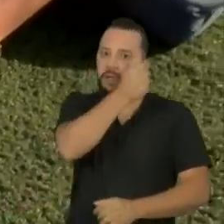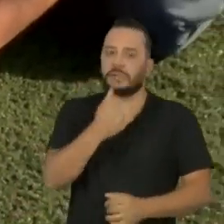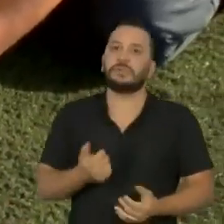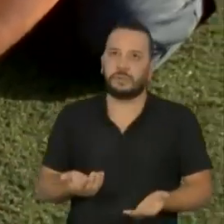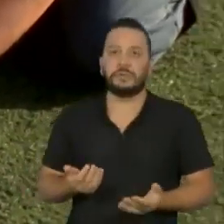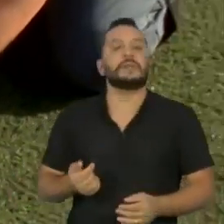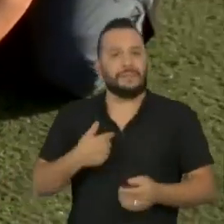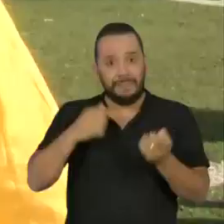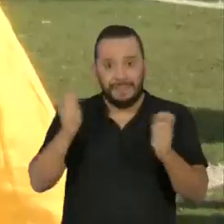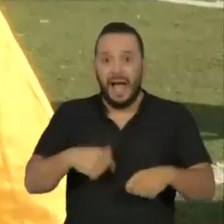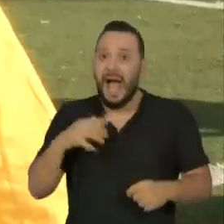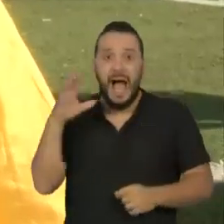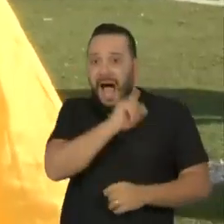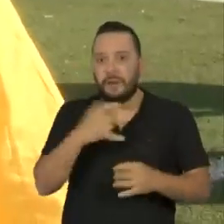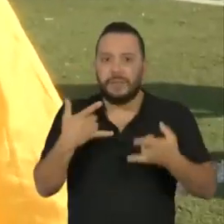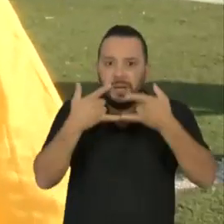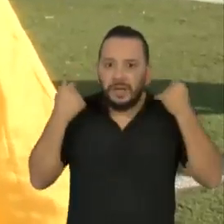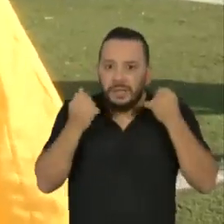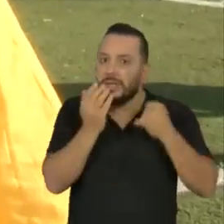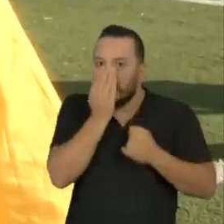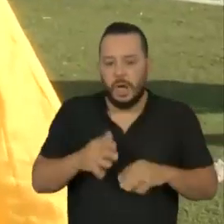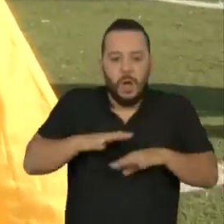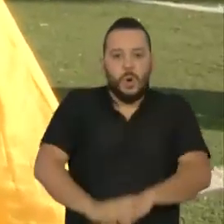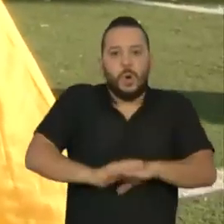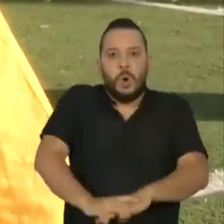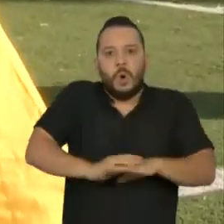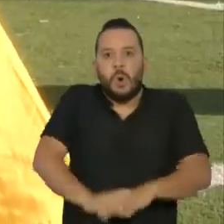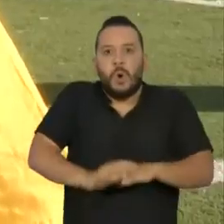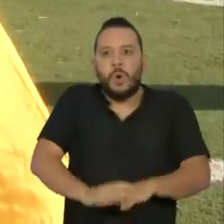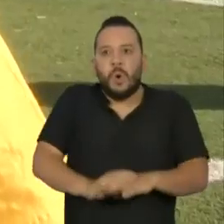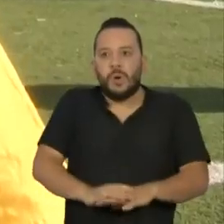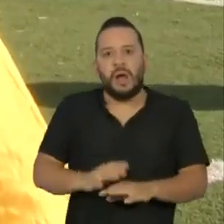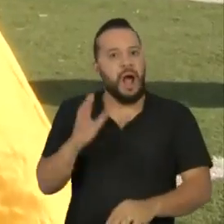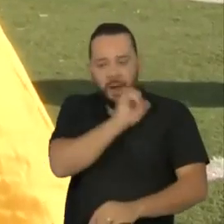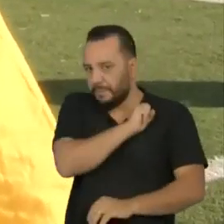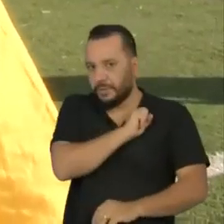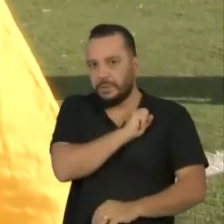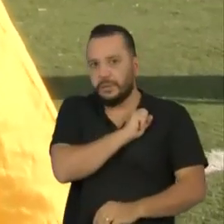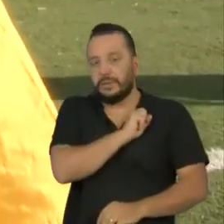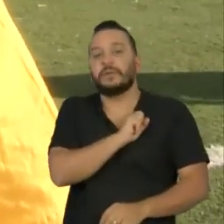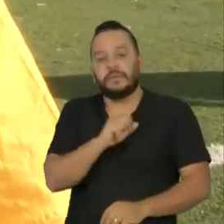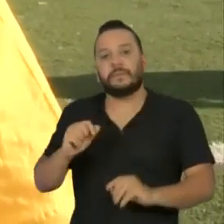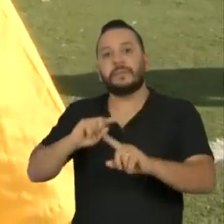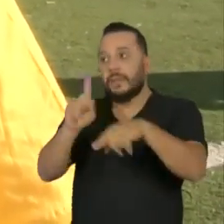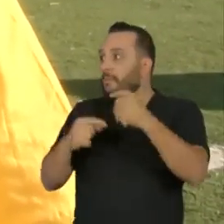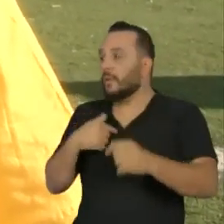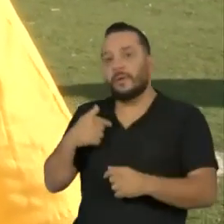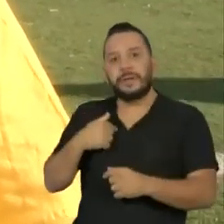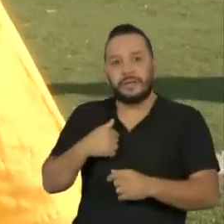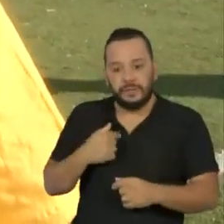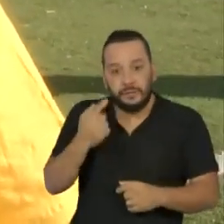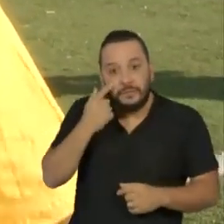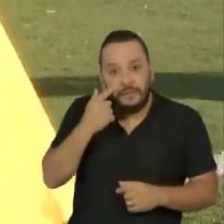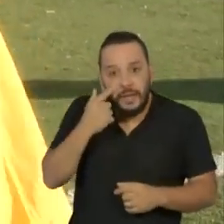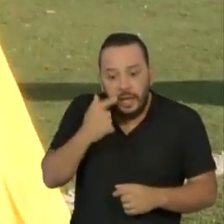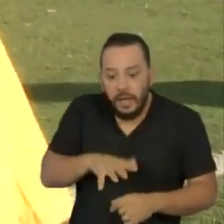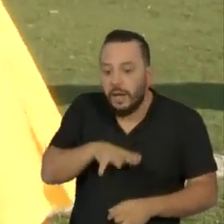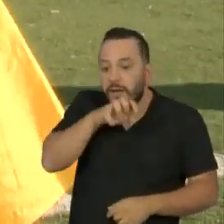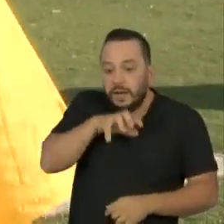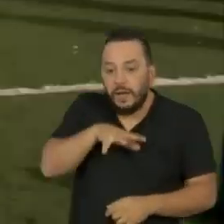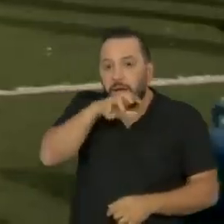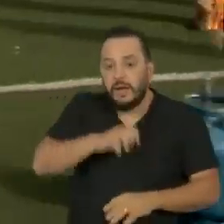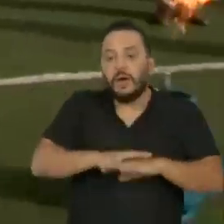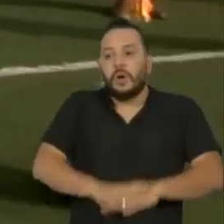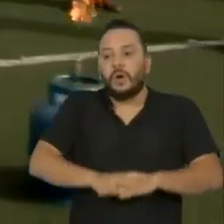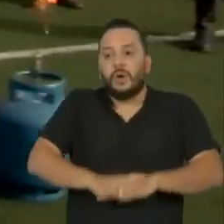chegar na vítima, colocar a máscara e começar a fazer a massagem cardíaca. E aí checar a respiração a cada 30 compressões